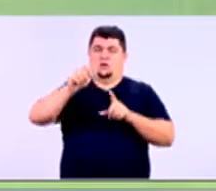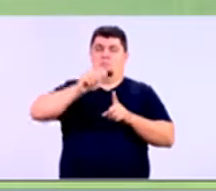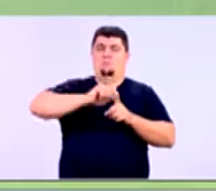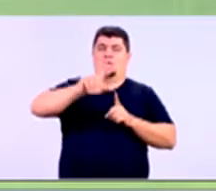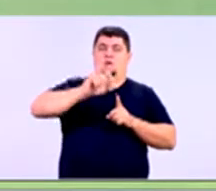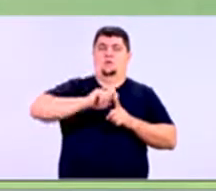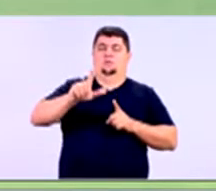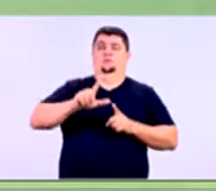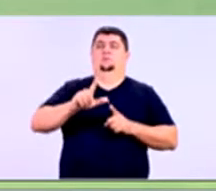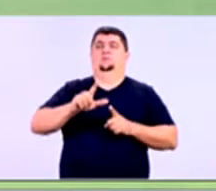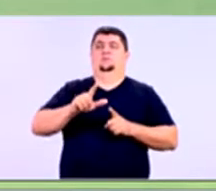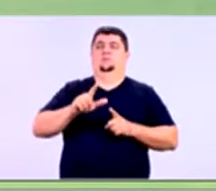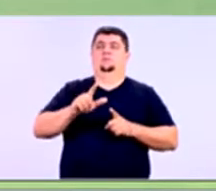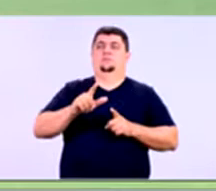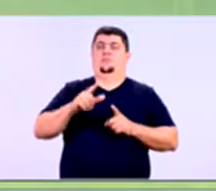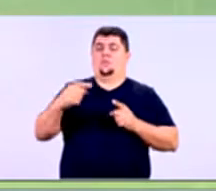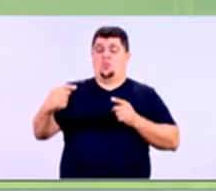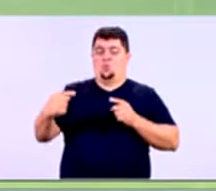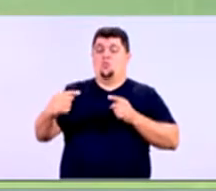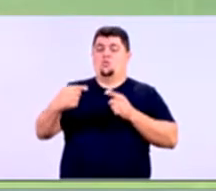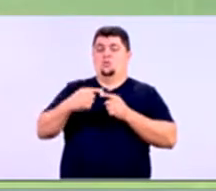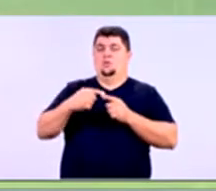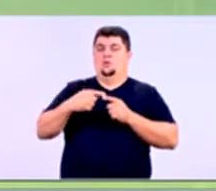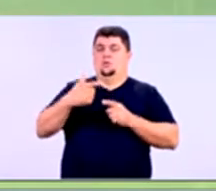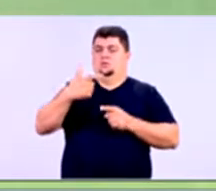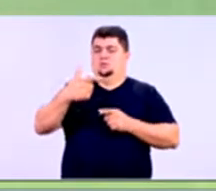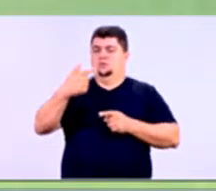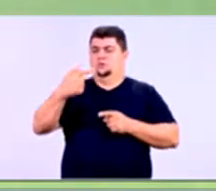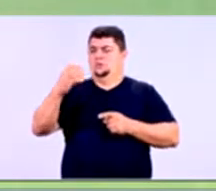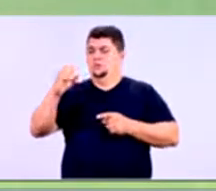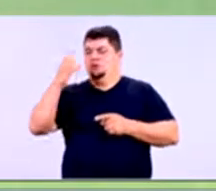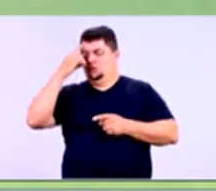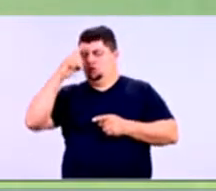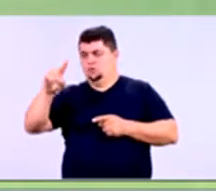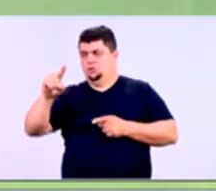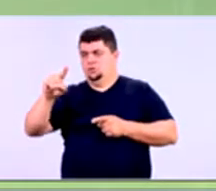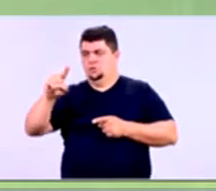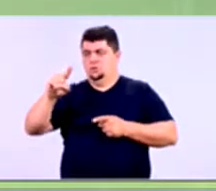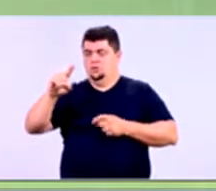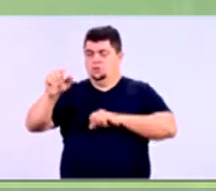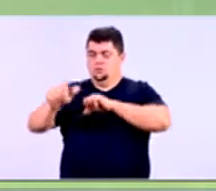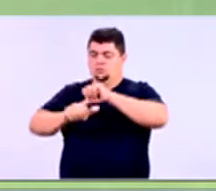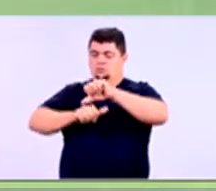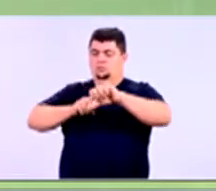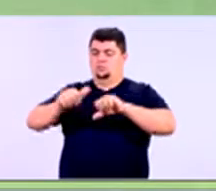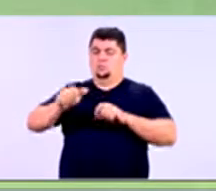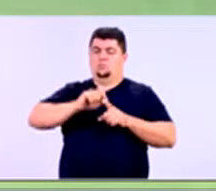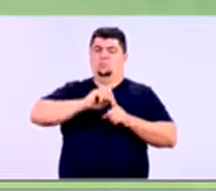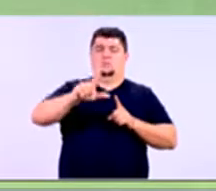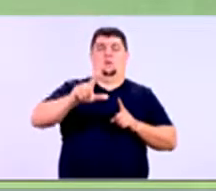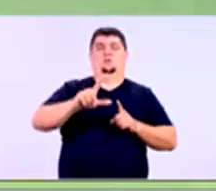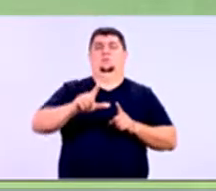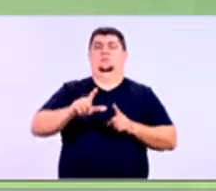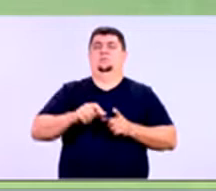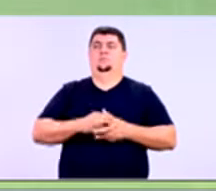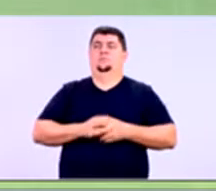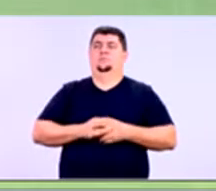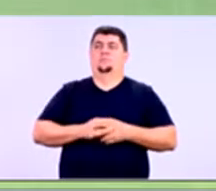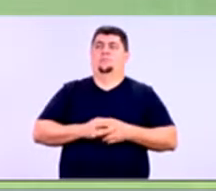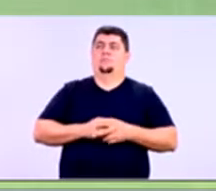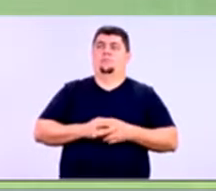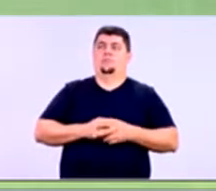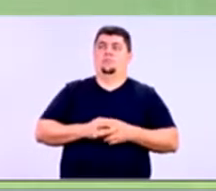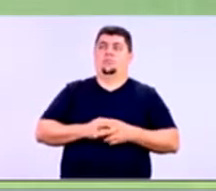taxa. Ou seja, 270 dias eu vou ter que converter obrigatoriamente para meses, que vai